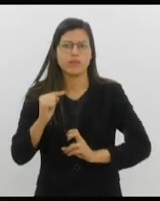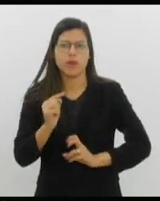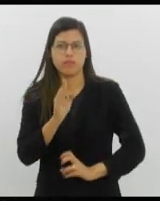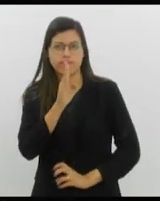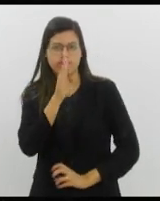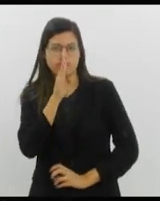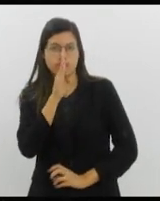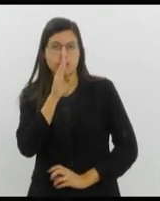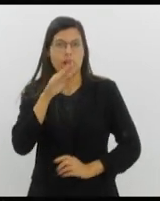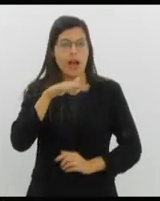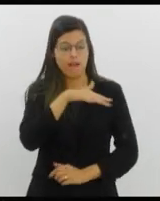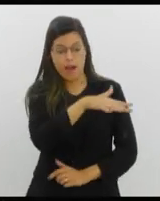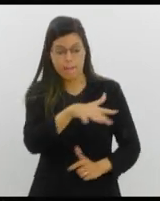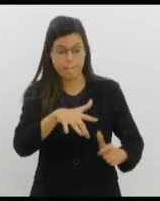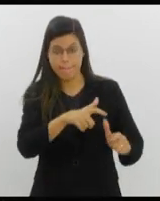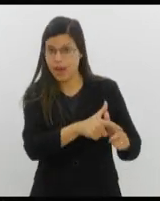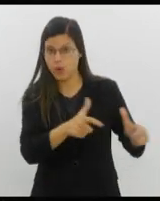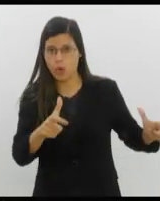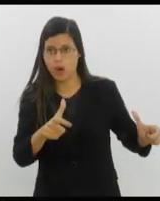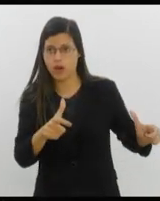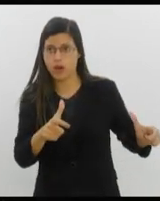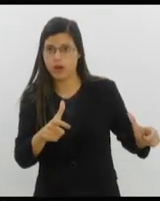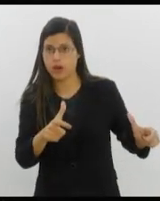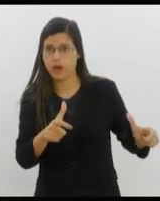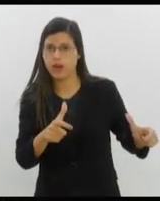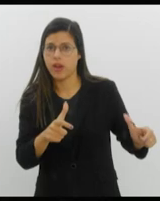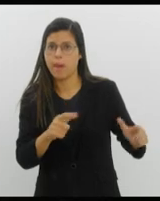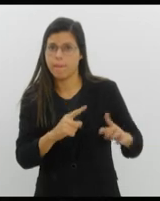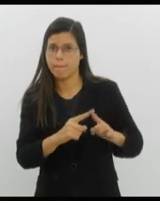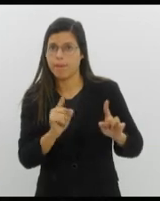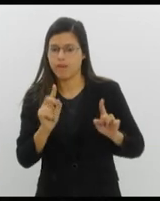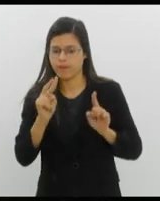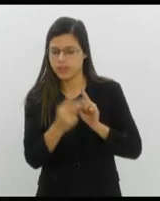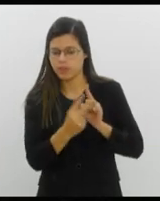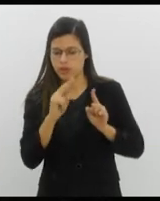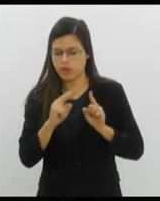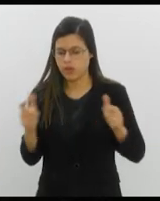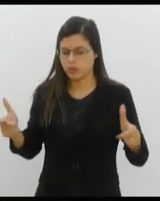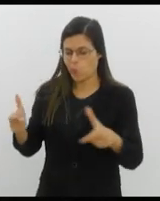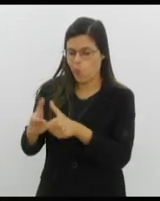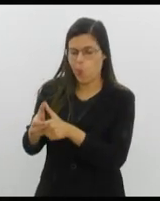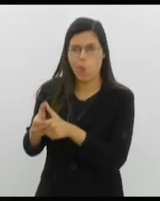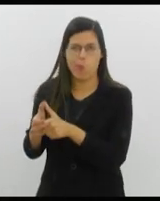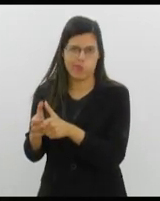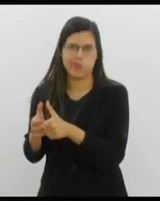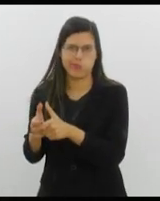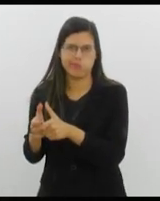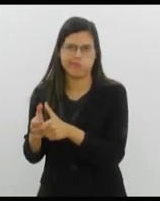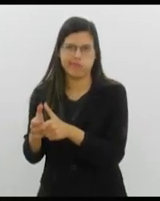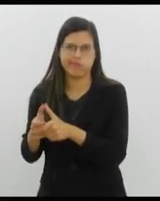inclusive a maioria, para um pequeno grupo barulhento, que